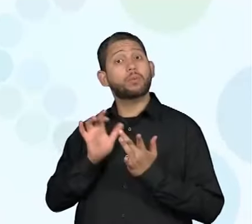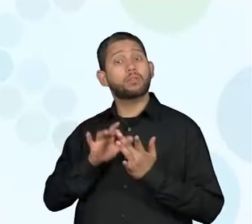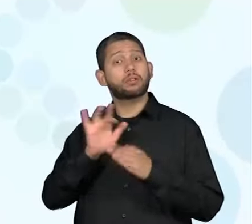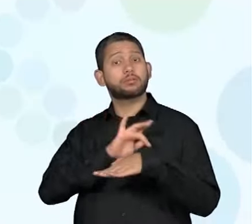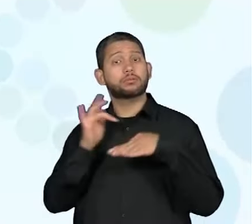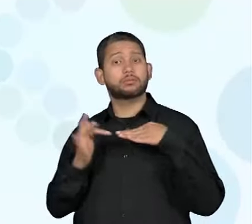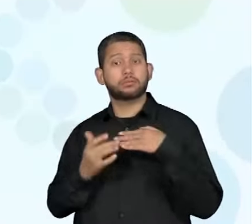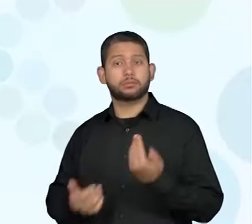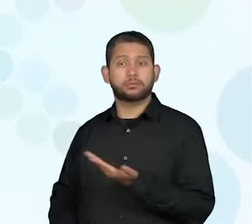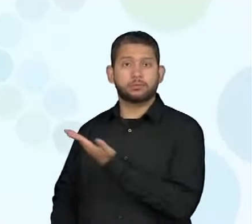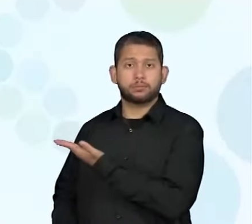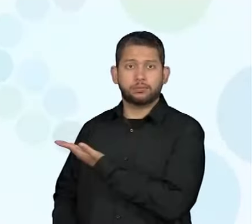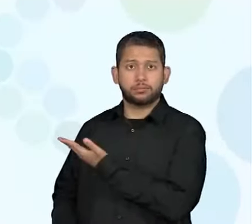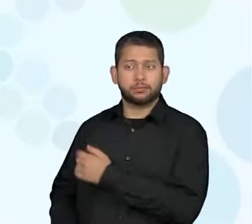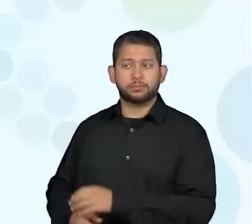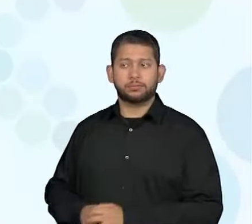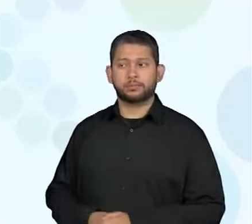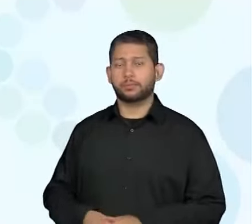@genoalves_,